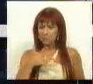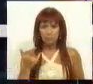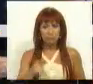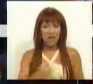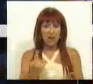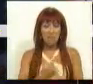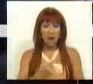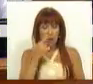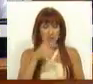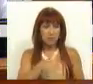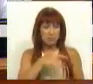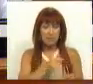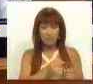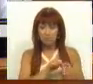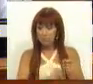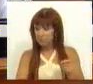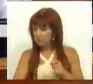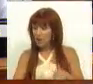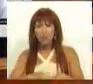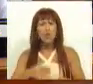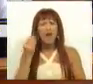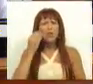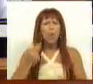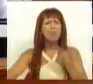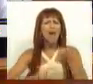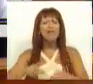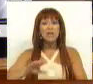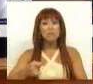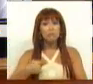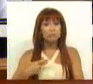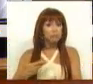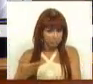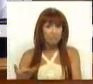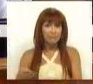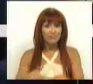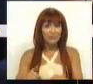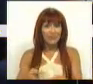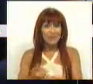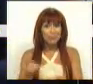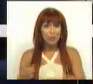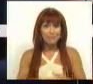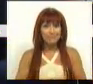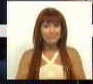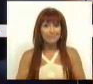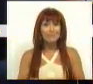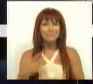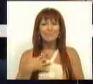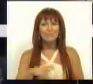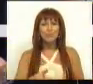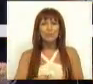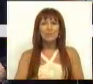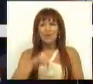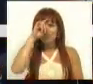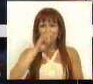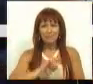várias intervenções a propósito do Estado da Nação. Ainda bem que o fez, porque queria